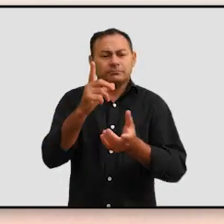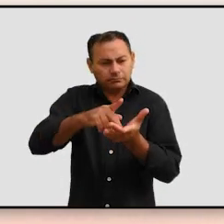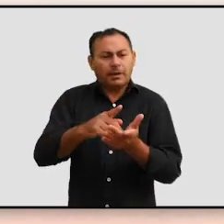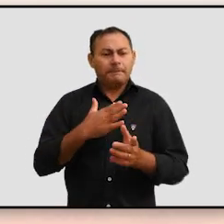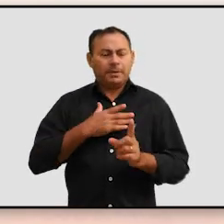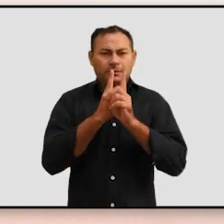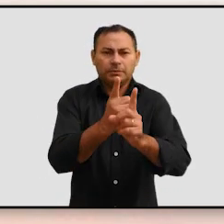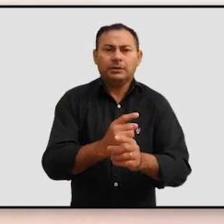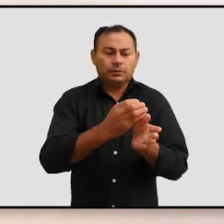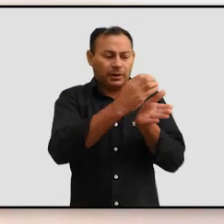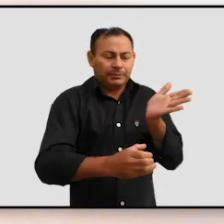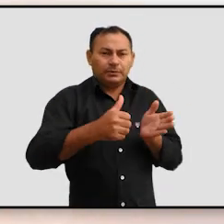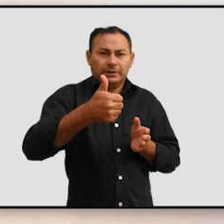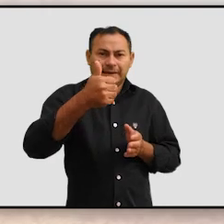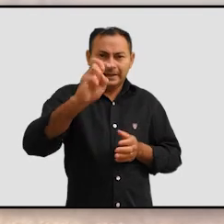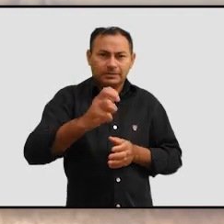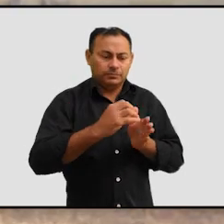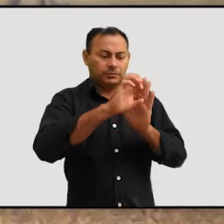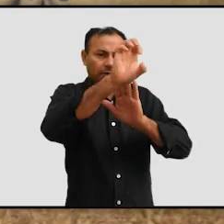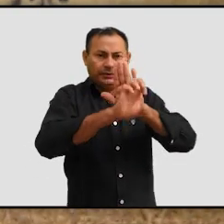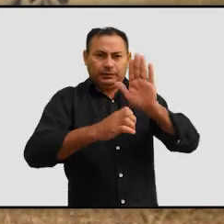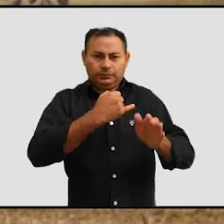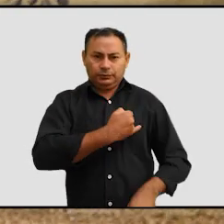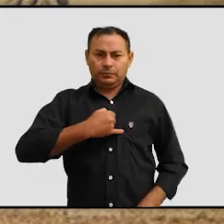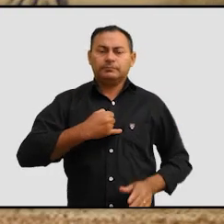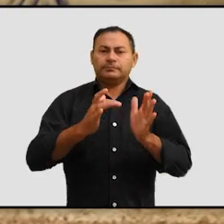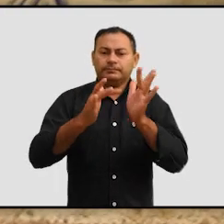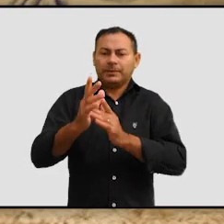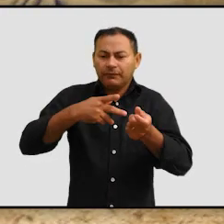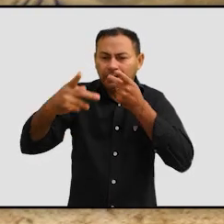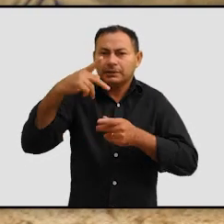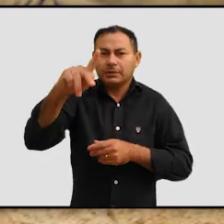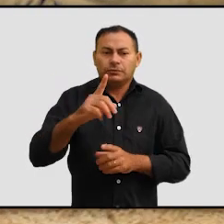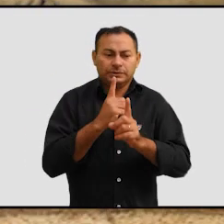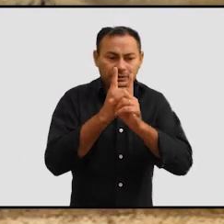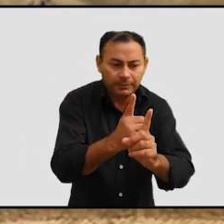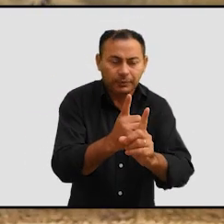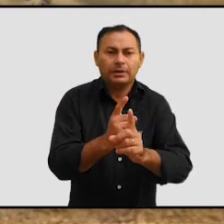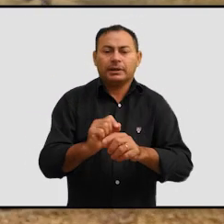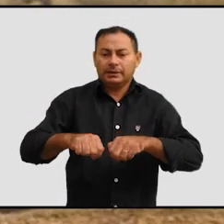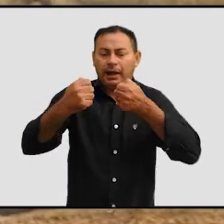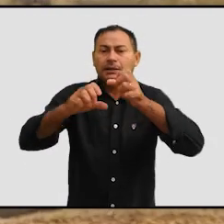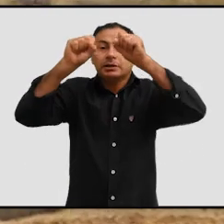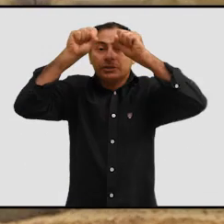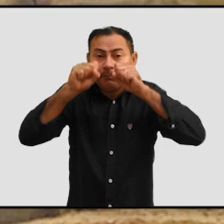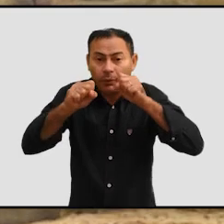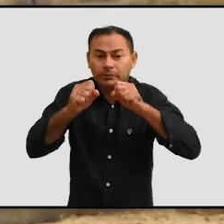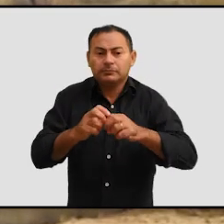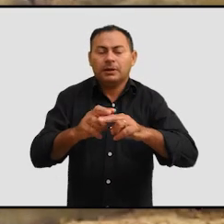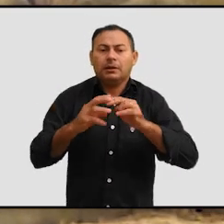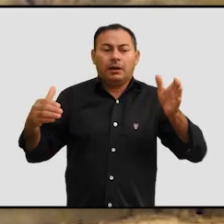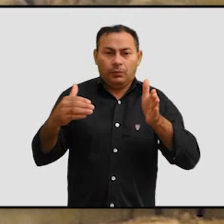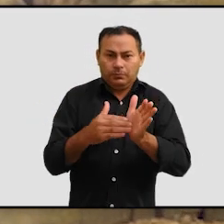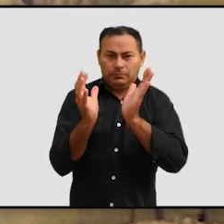meus discípulos. E no capítulo 15 do Evangelho de João, Jesus afirma que o seu discípulo é aquele que dá frutos.